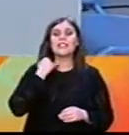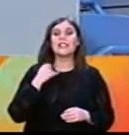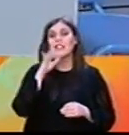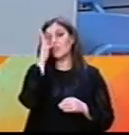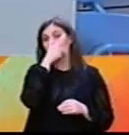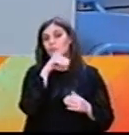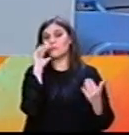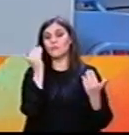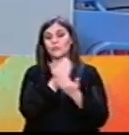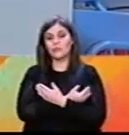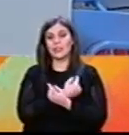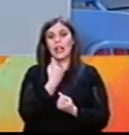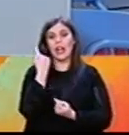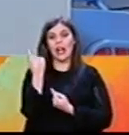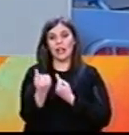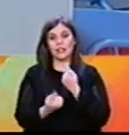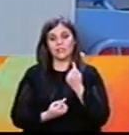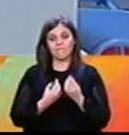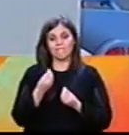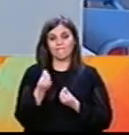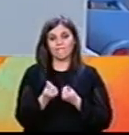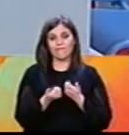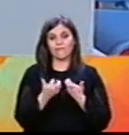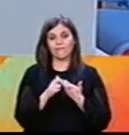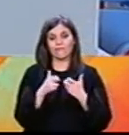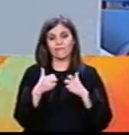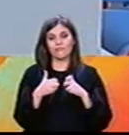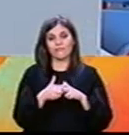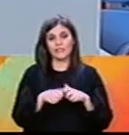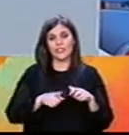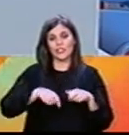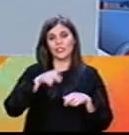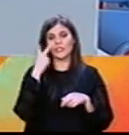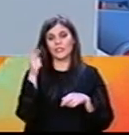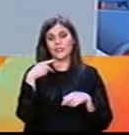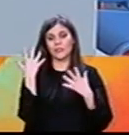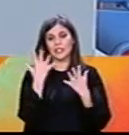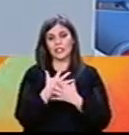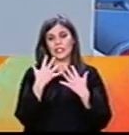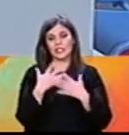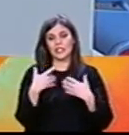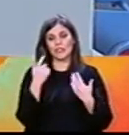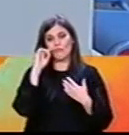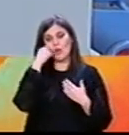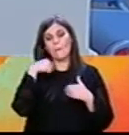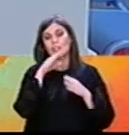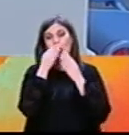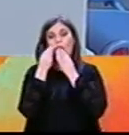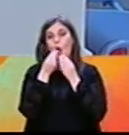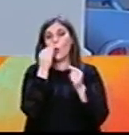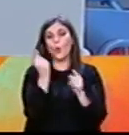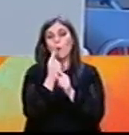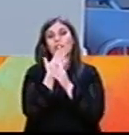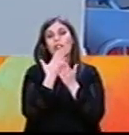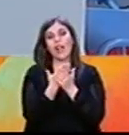infelizmente, vítima de algumas das contrariedades com que nos debatemos nos dias de hoje. Mas sabes, a comida tem realmente este efeito nas